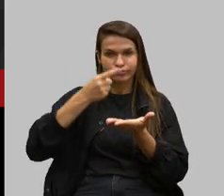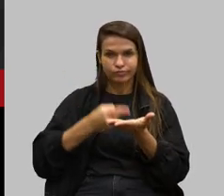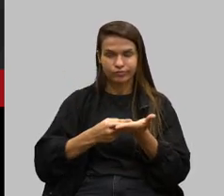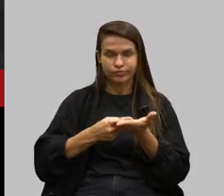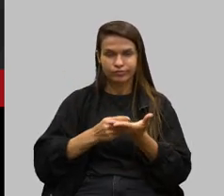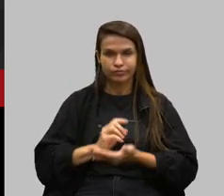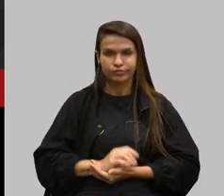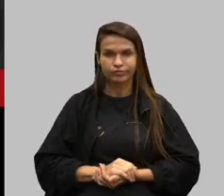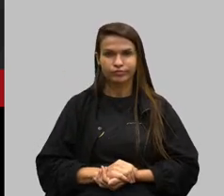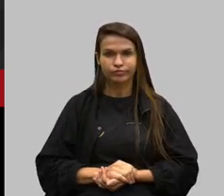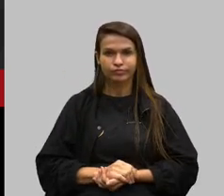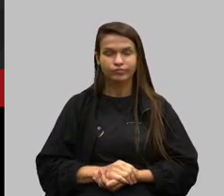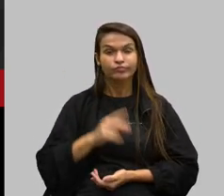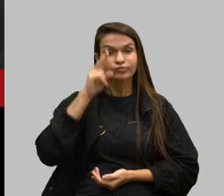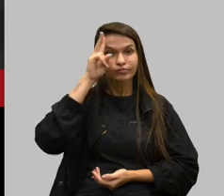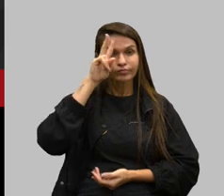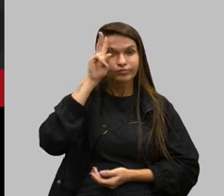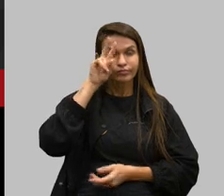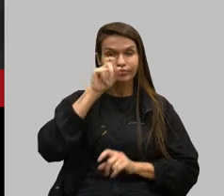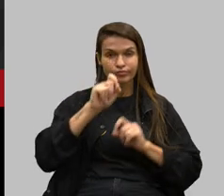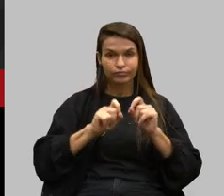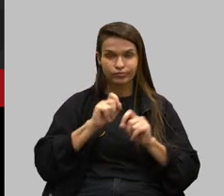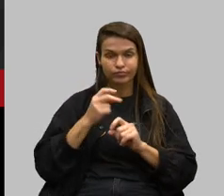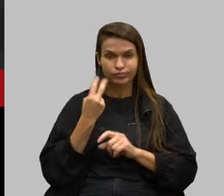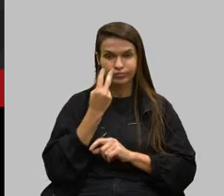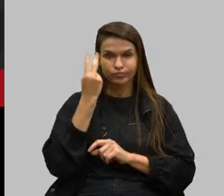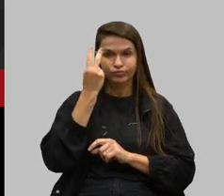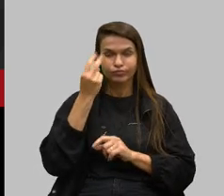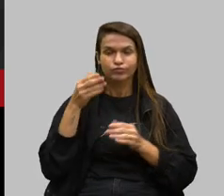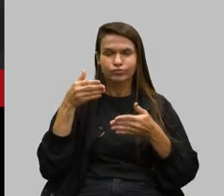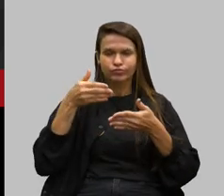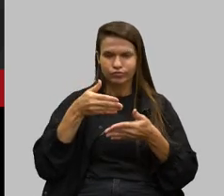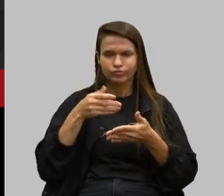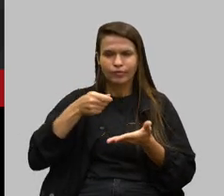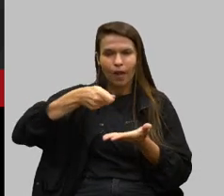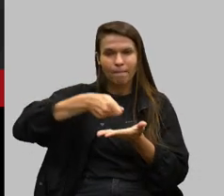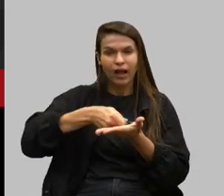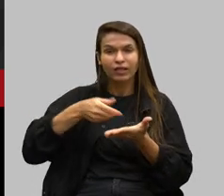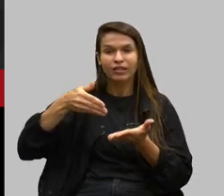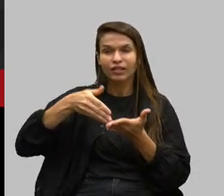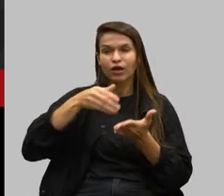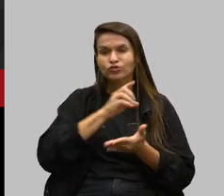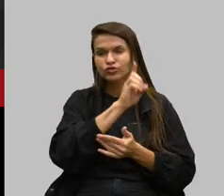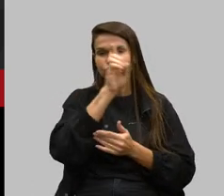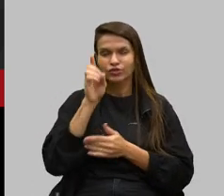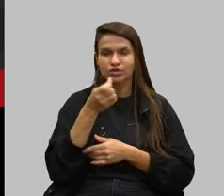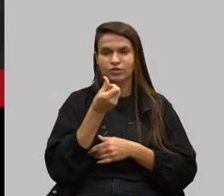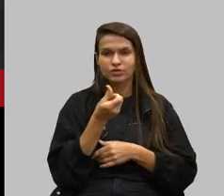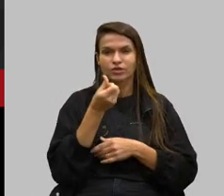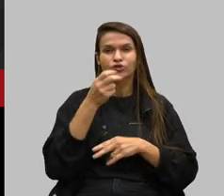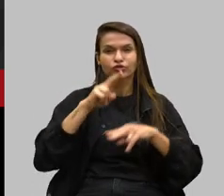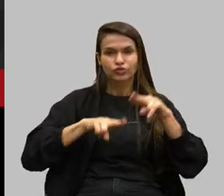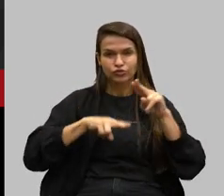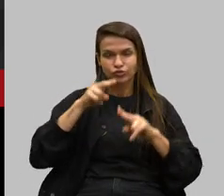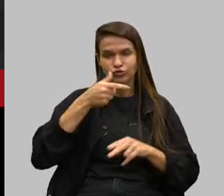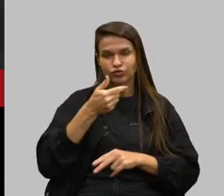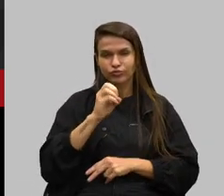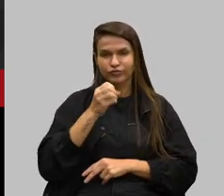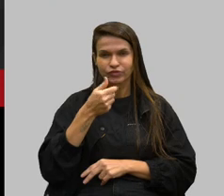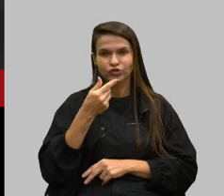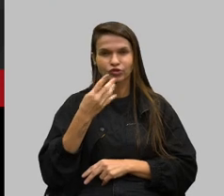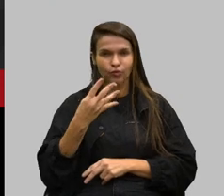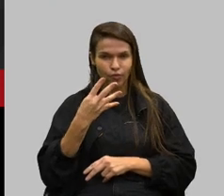impositivas Lembrando que os valores empenhados serão pagos até o dia 6 de julho de 2024 prazo